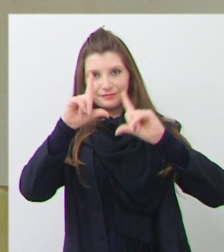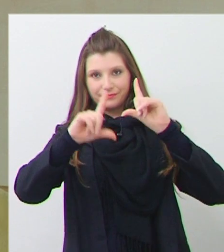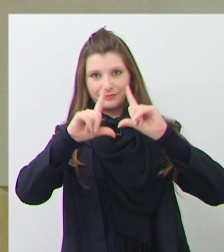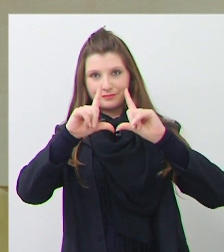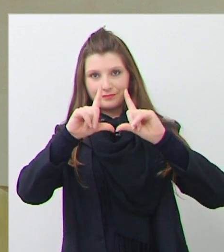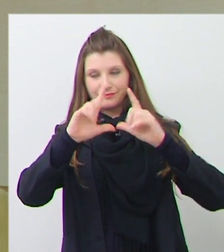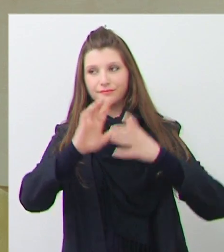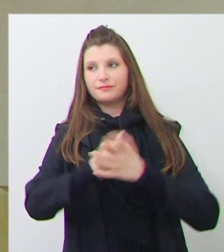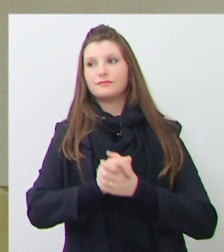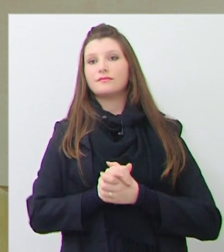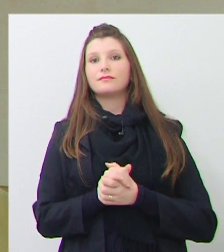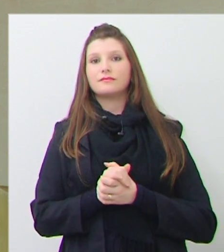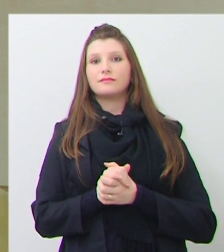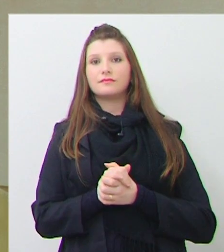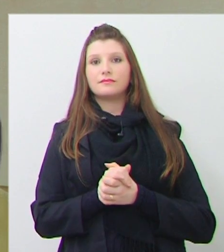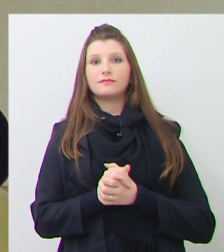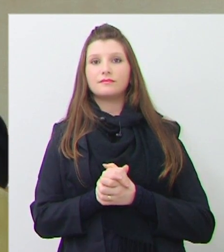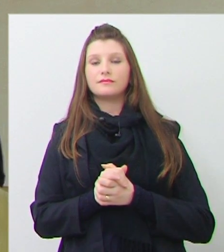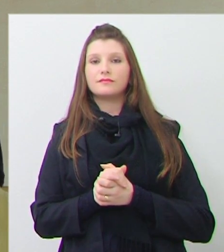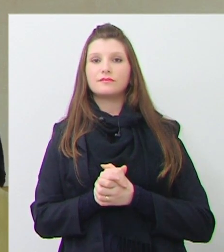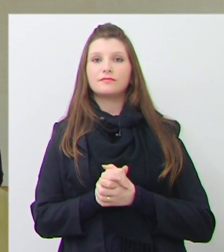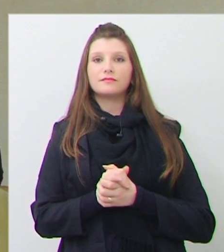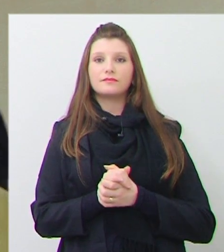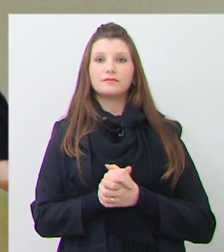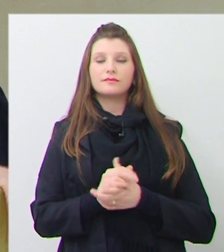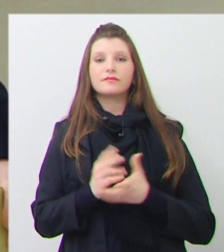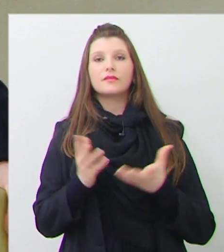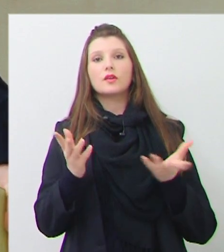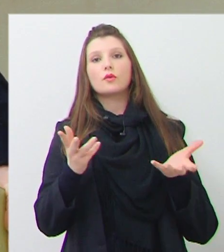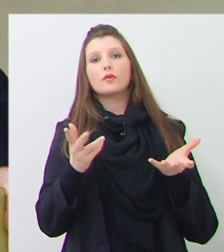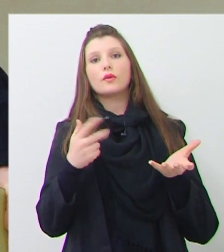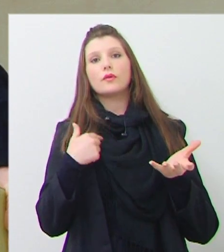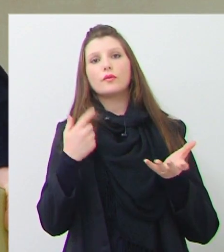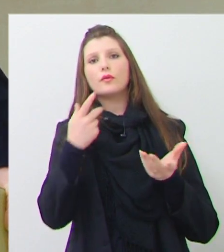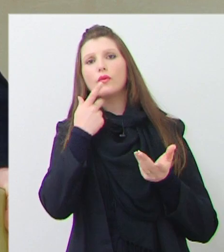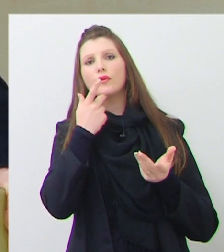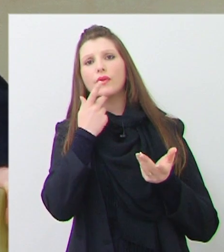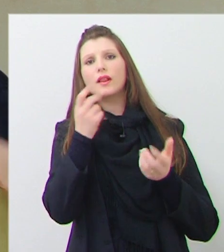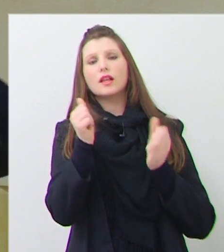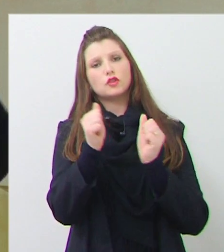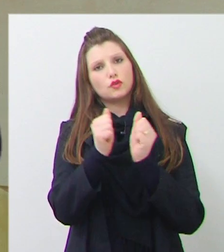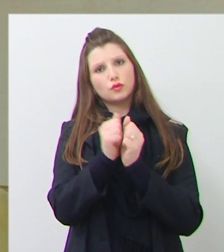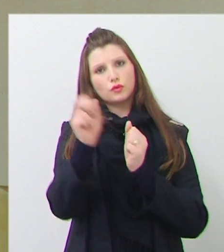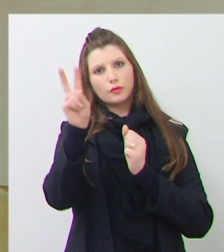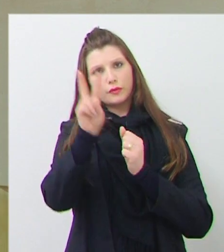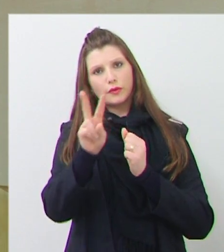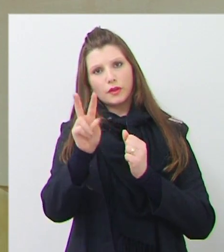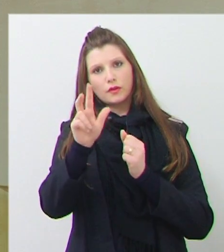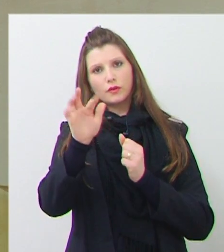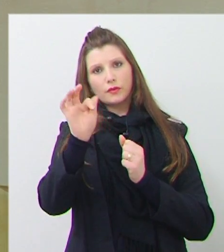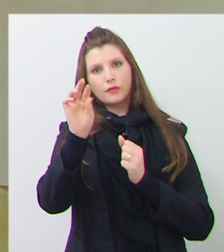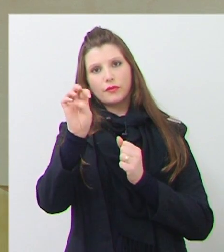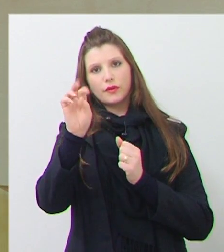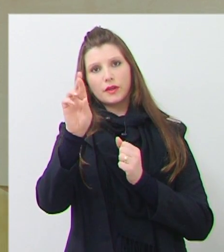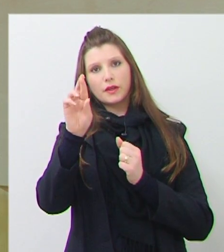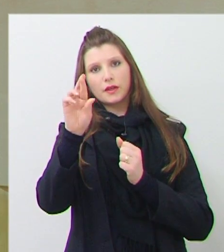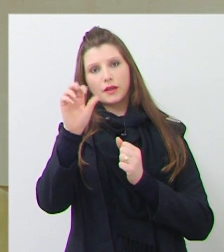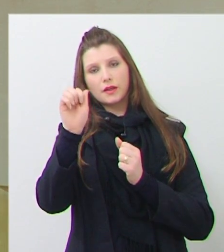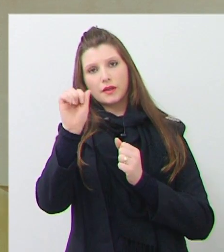Cidadão. Vou na linha de pensamento do vereador Ferrarese a respeito dessa